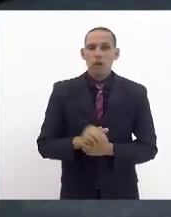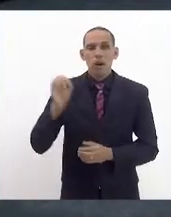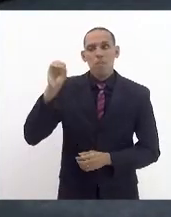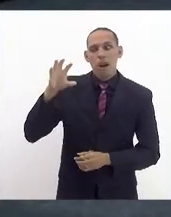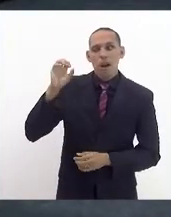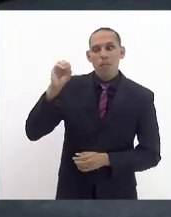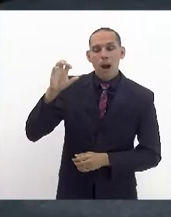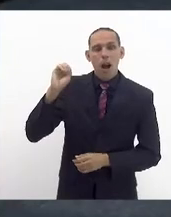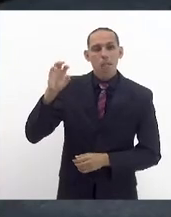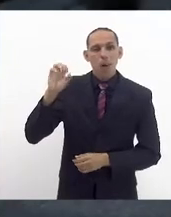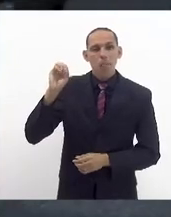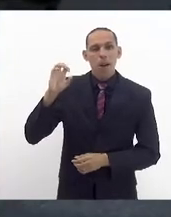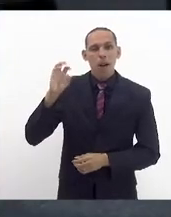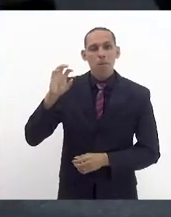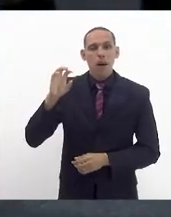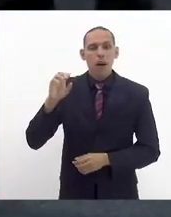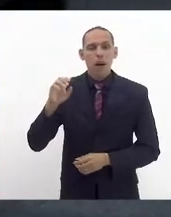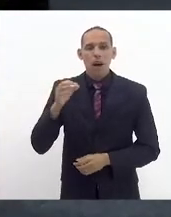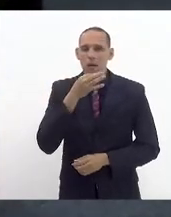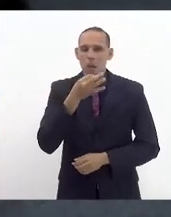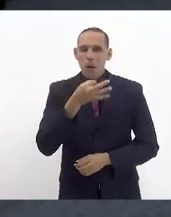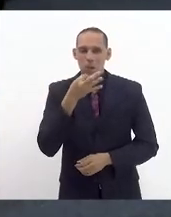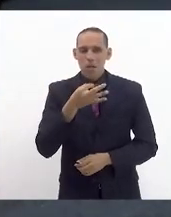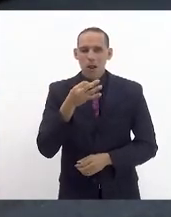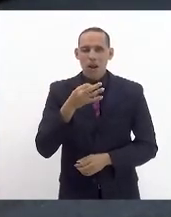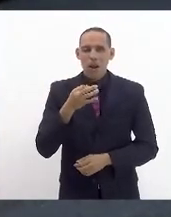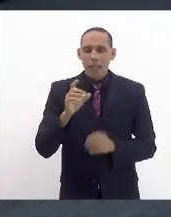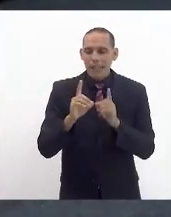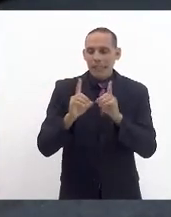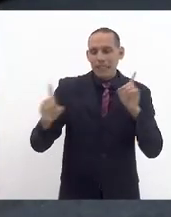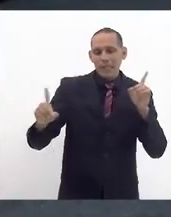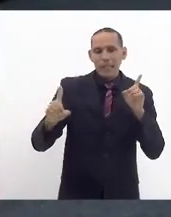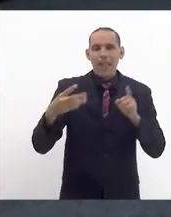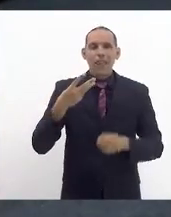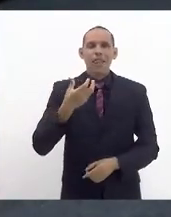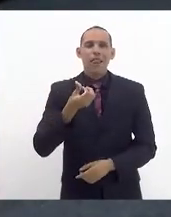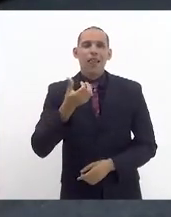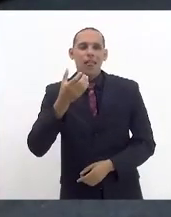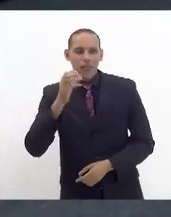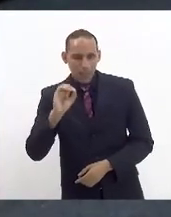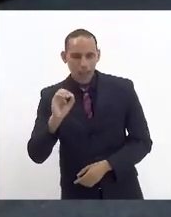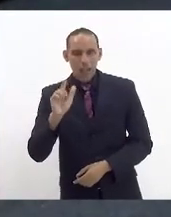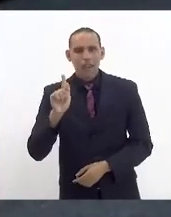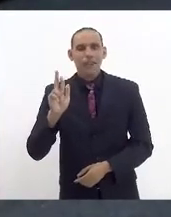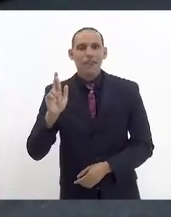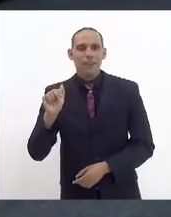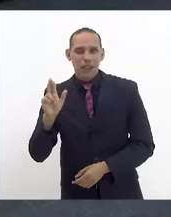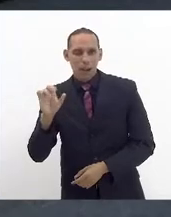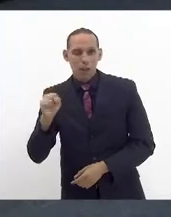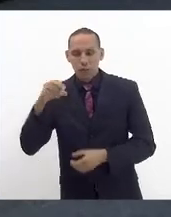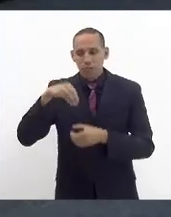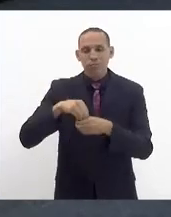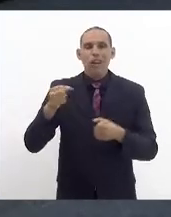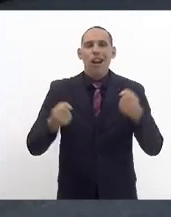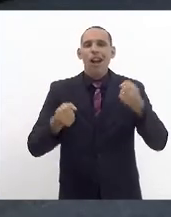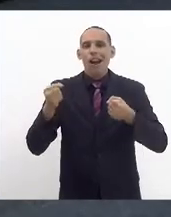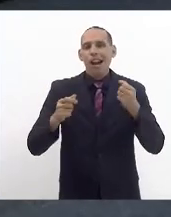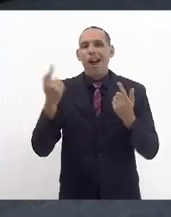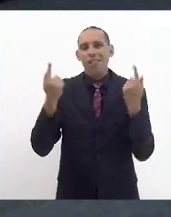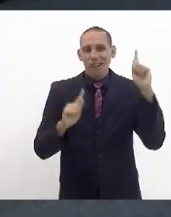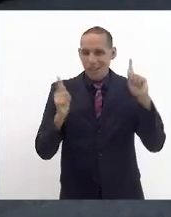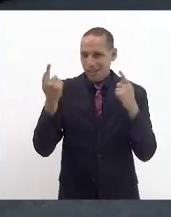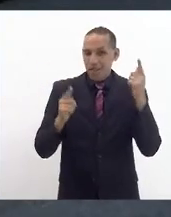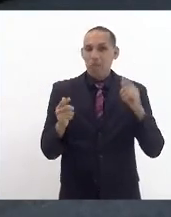de distanciamento do tipo 360 graus nos carros alegóricos, que eu acho que vai contribuir muito para